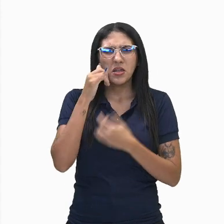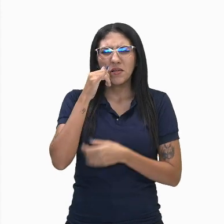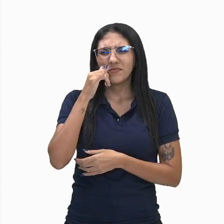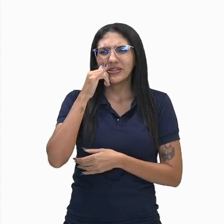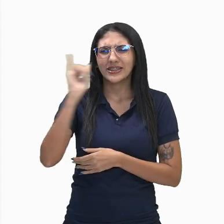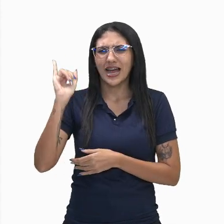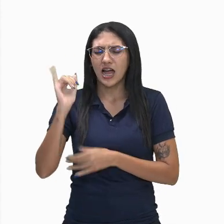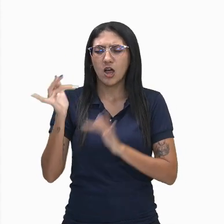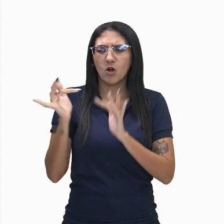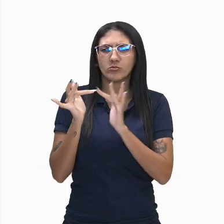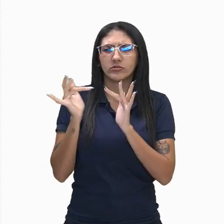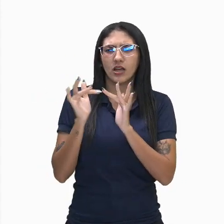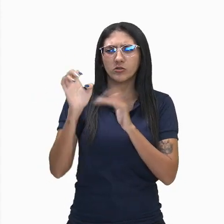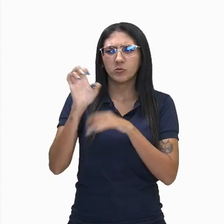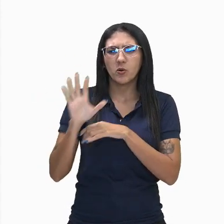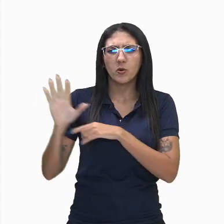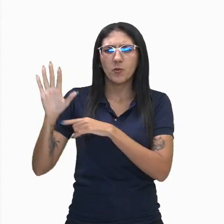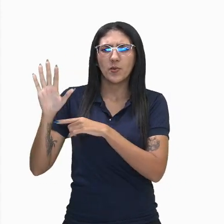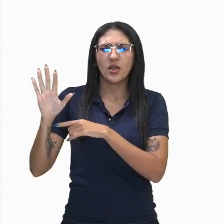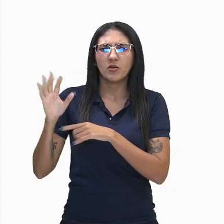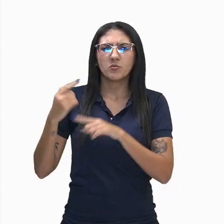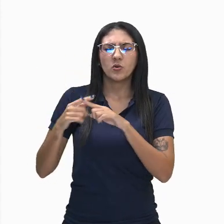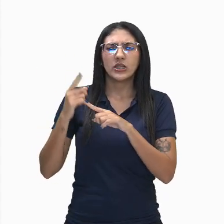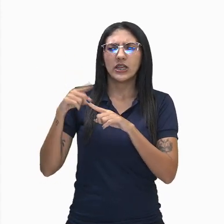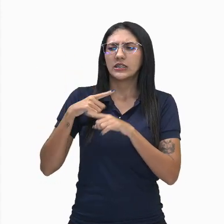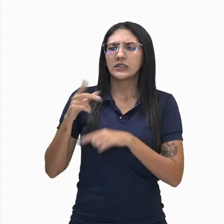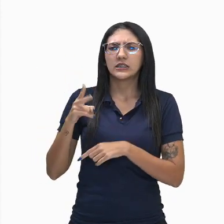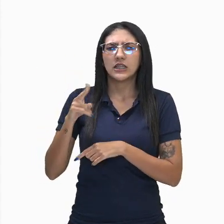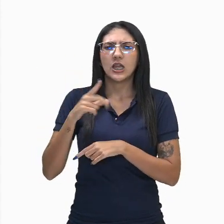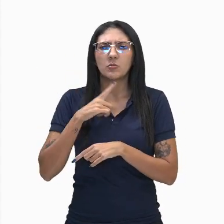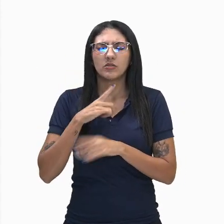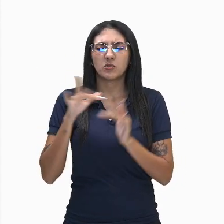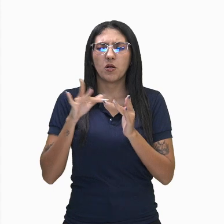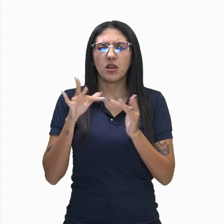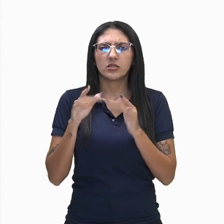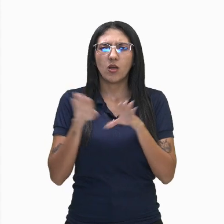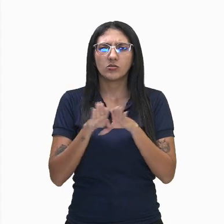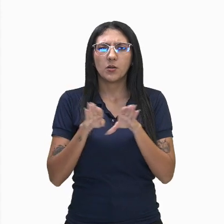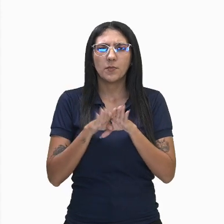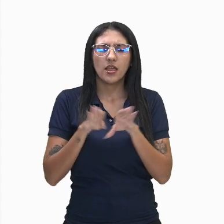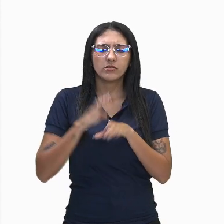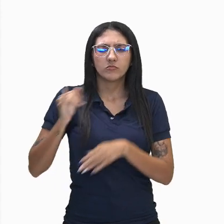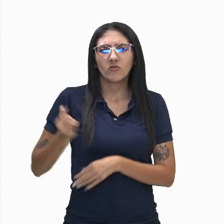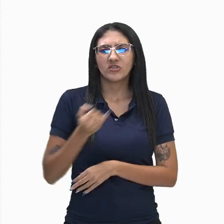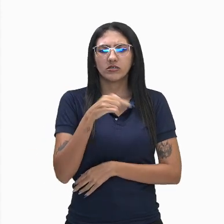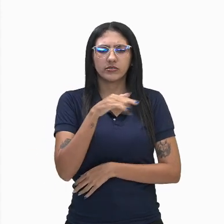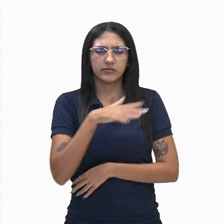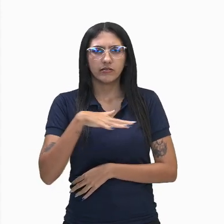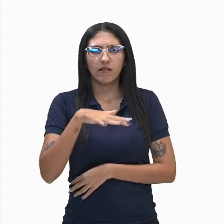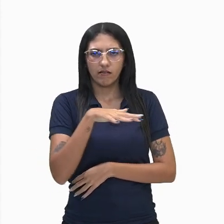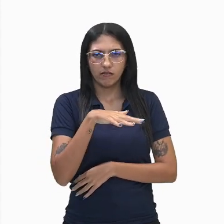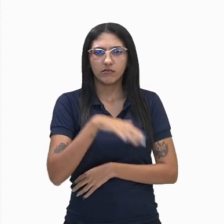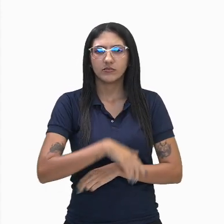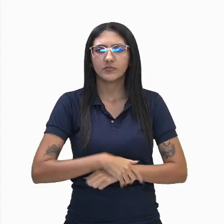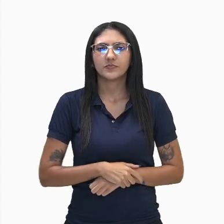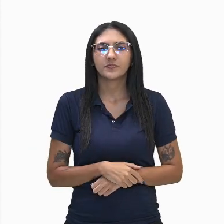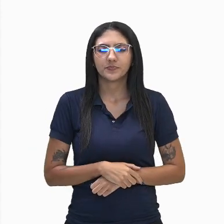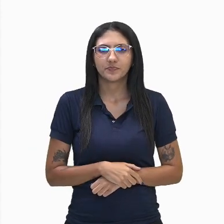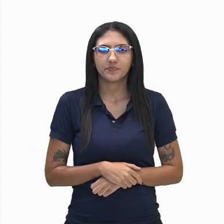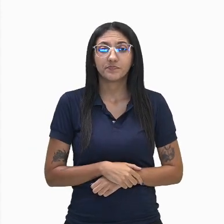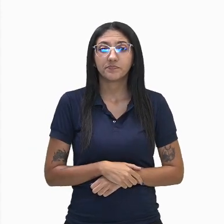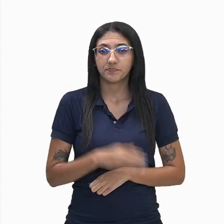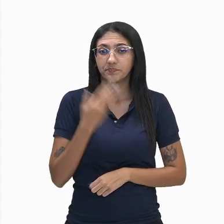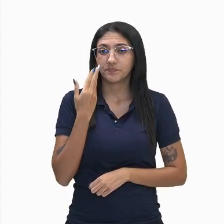que desde muito tempo estabeleceram um certo domínio e exploração sobre esse continente, ok? Então vamos lá, localização e